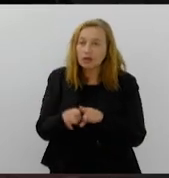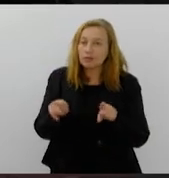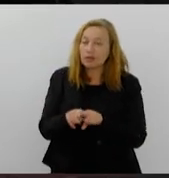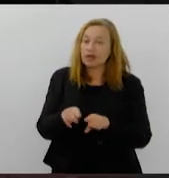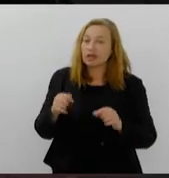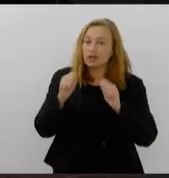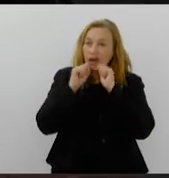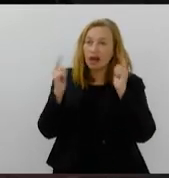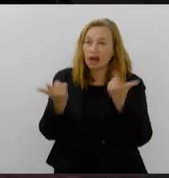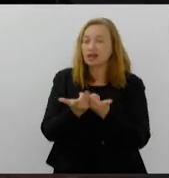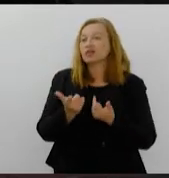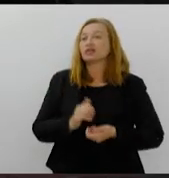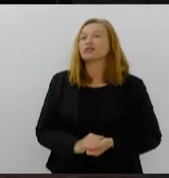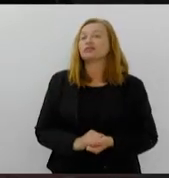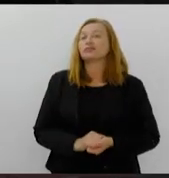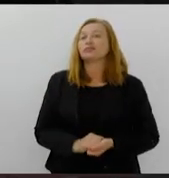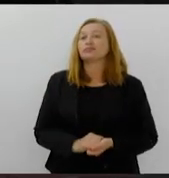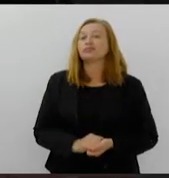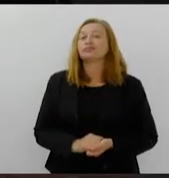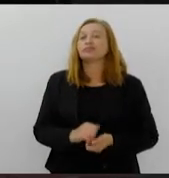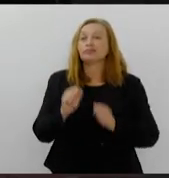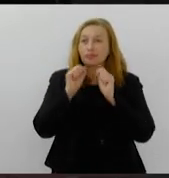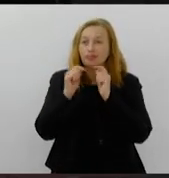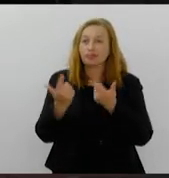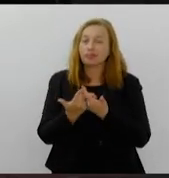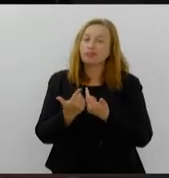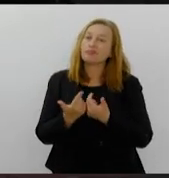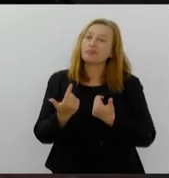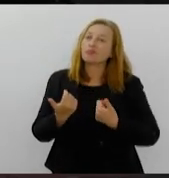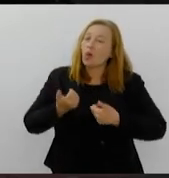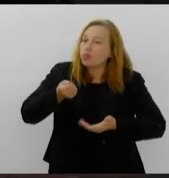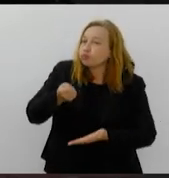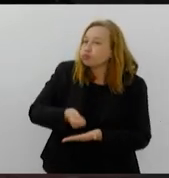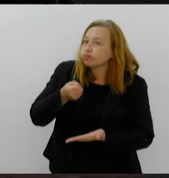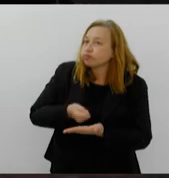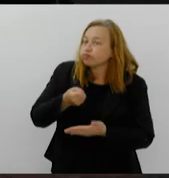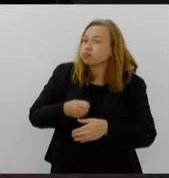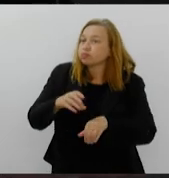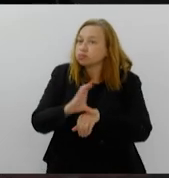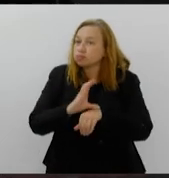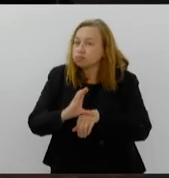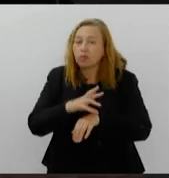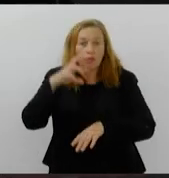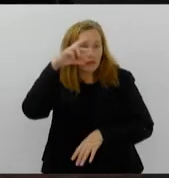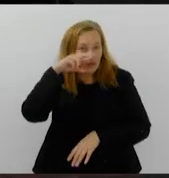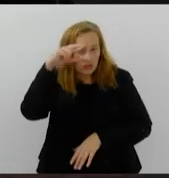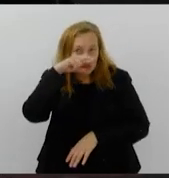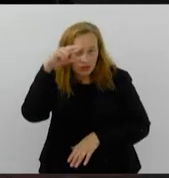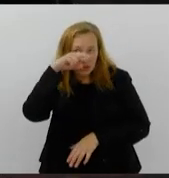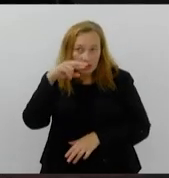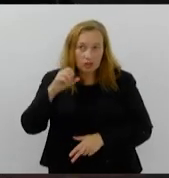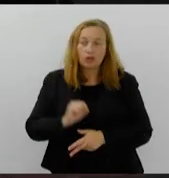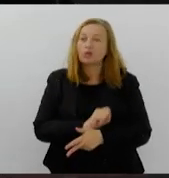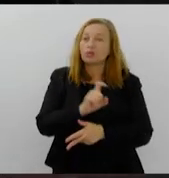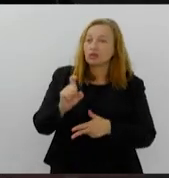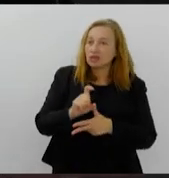Assembleia Legislativa. A Assembleia Legislativa tem a obrigação constitucional de fiscalizar o Poder